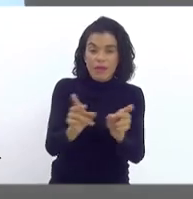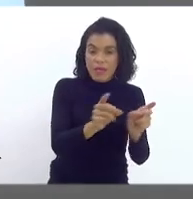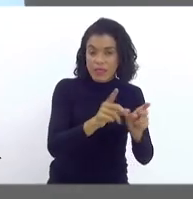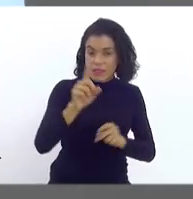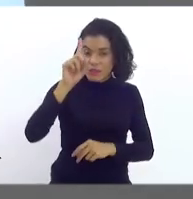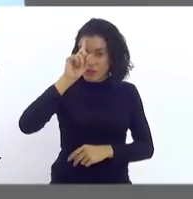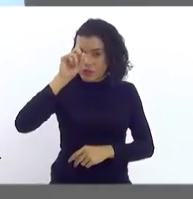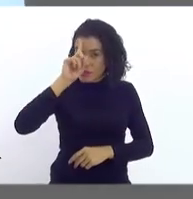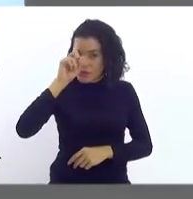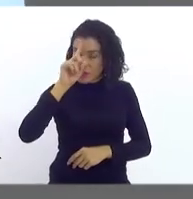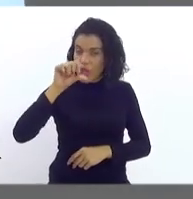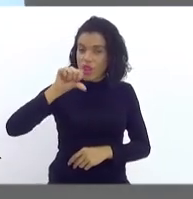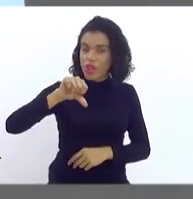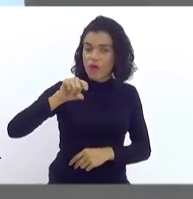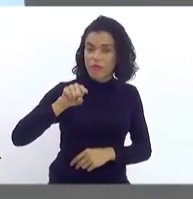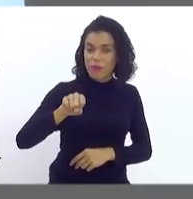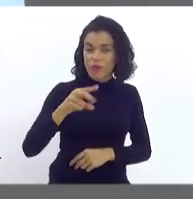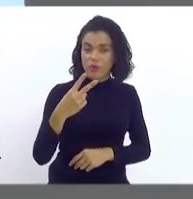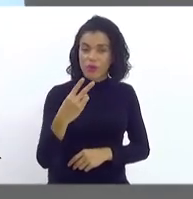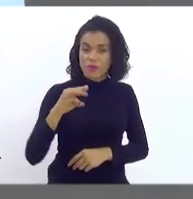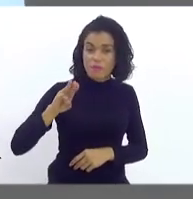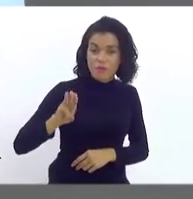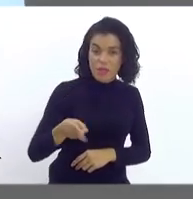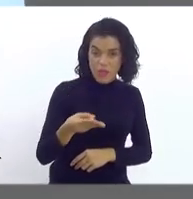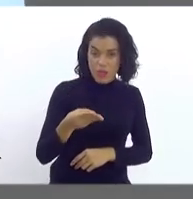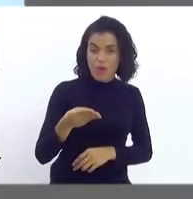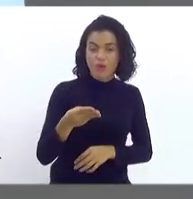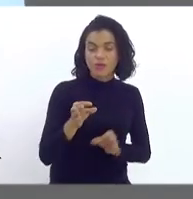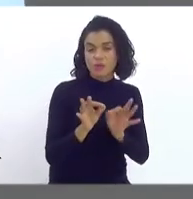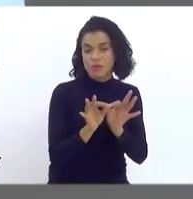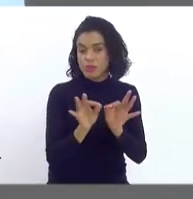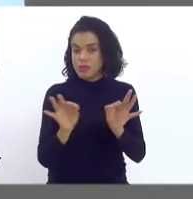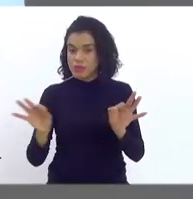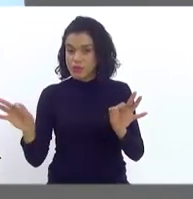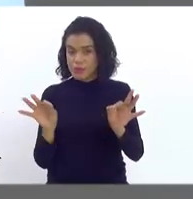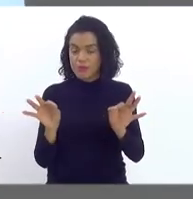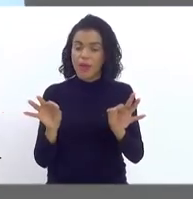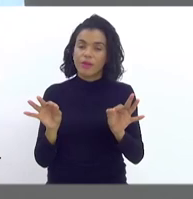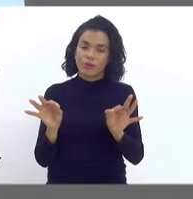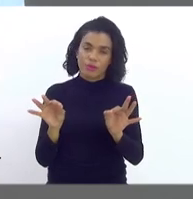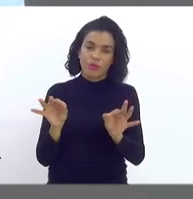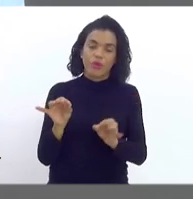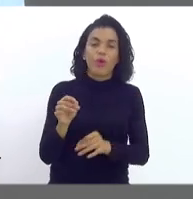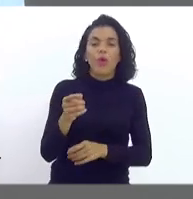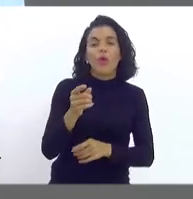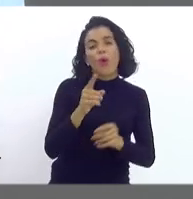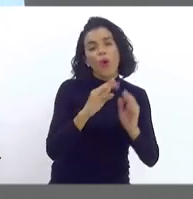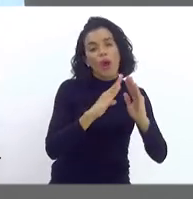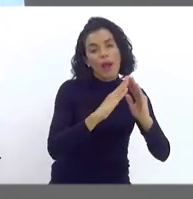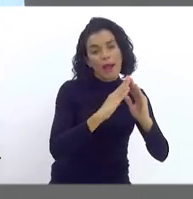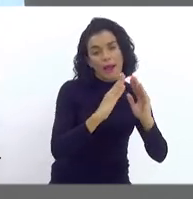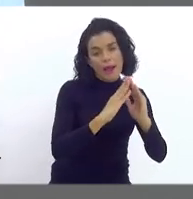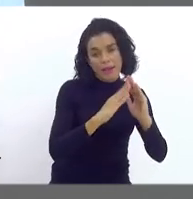diário de 9,2 milhões de metros cúbicos por dia para o mercado, tanto doméstico,